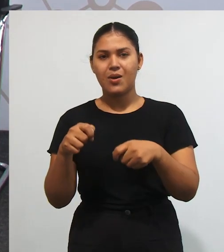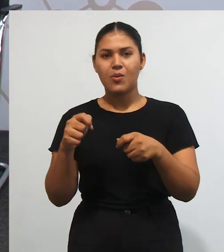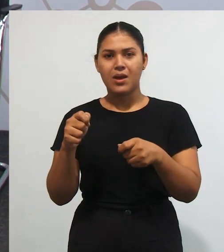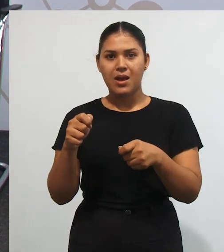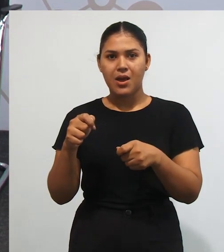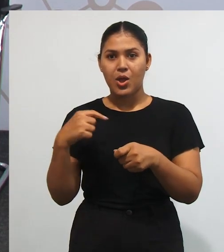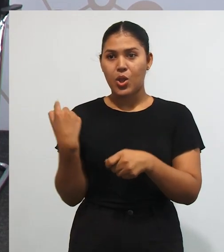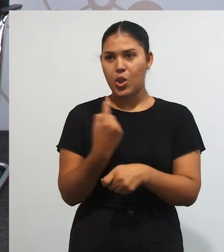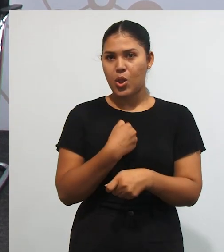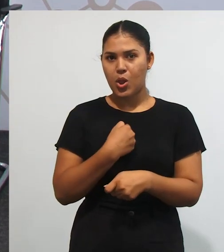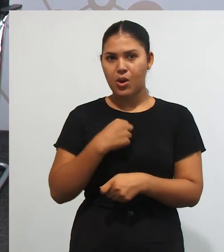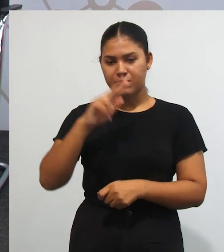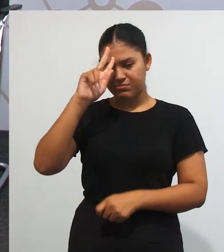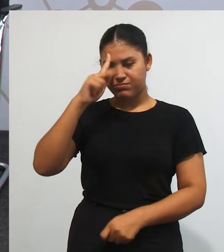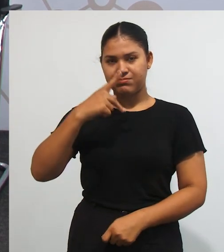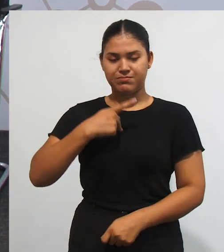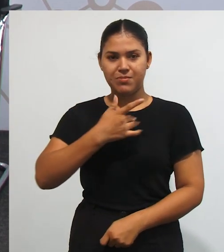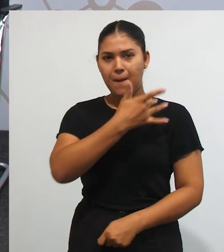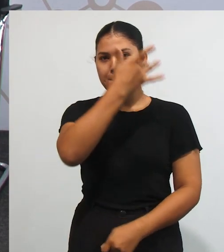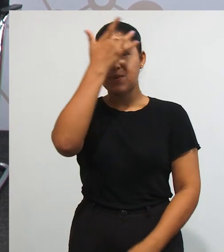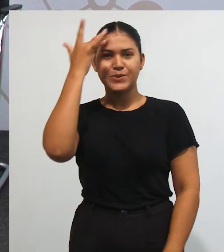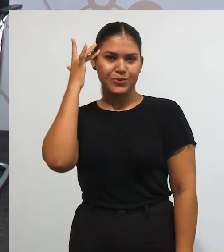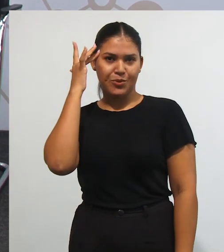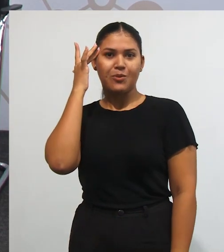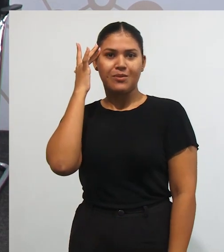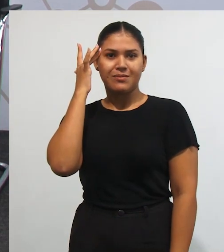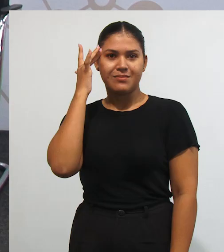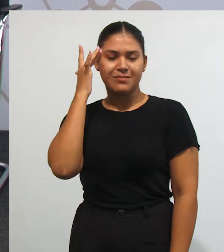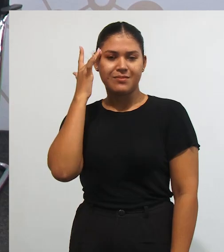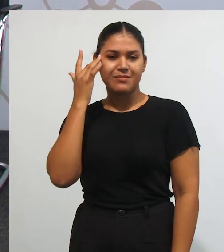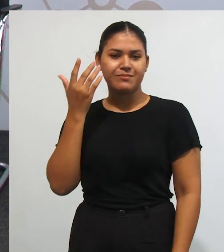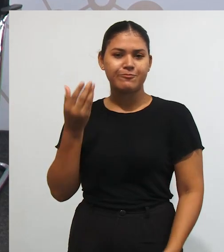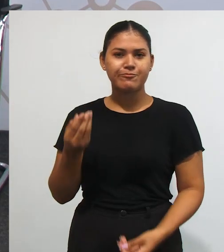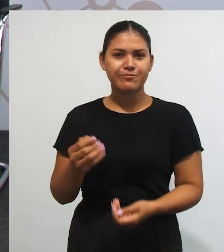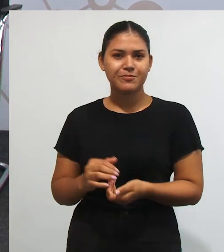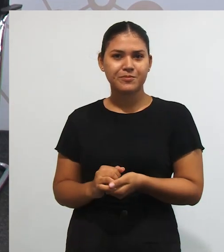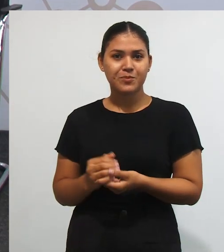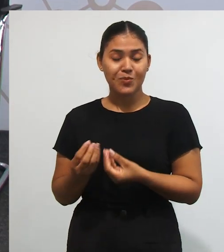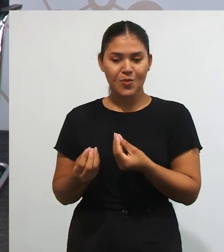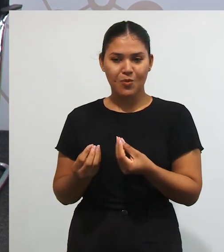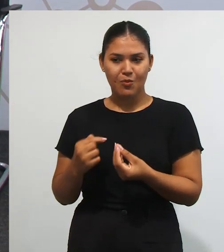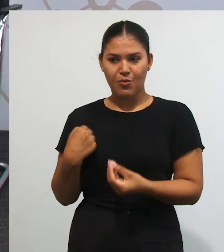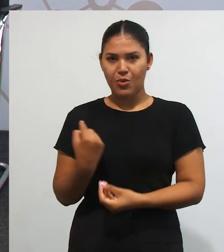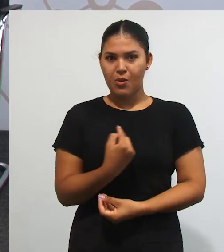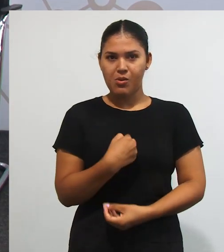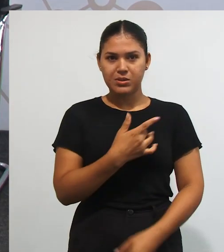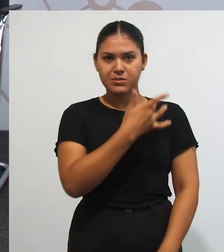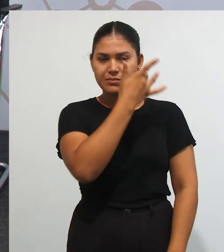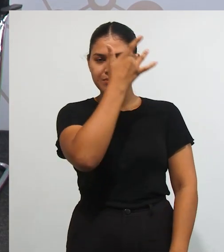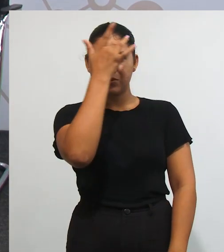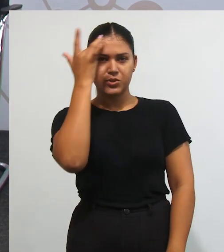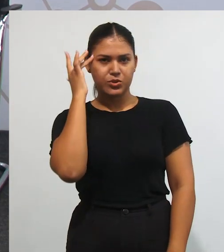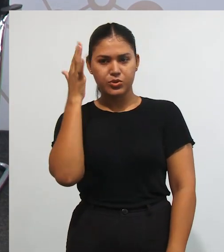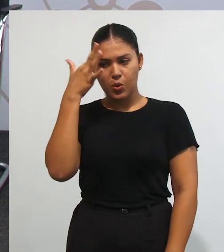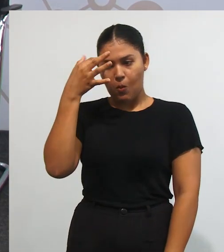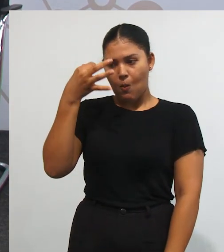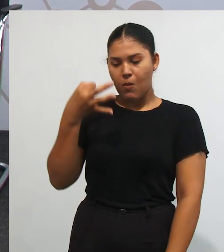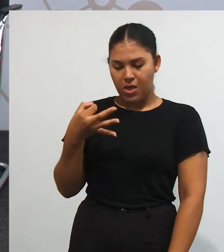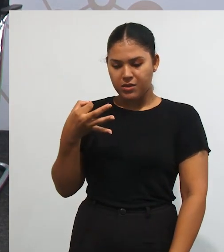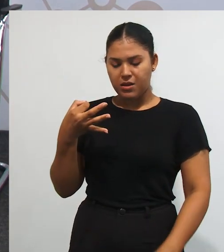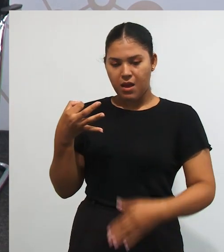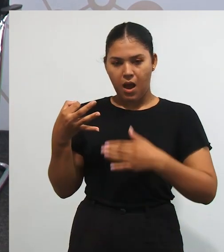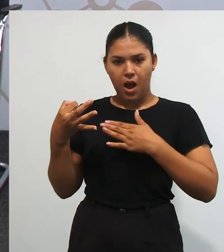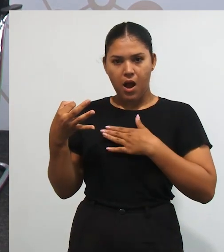vamos nos constituindo enquanto sujeitos, né? Então, quando a gente tem essa concepção, a